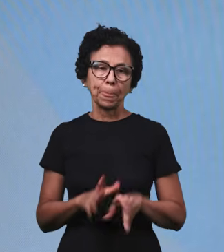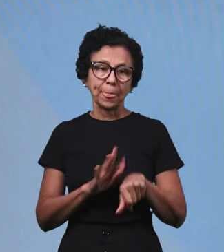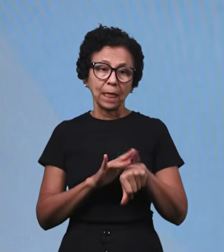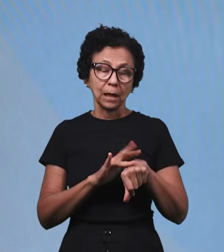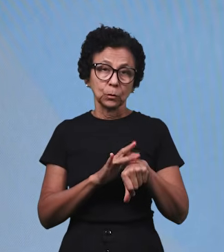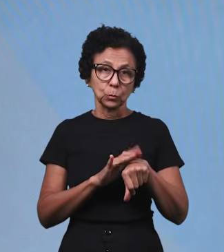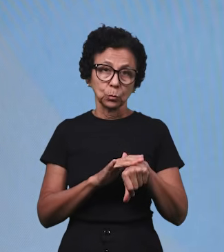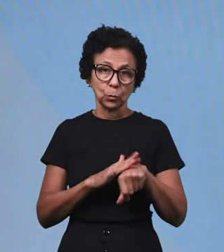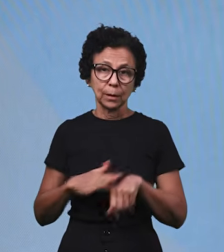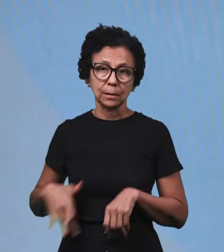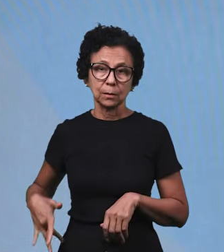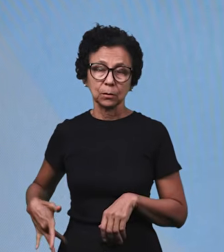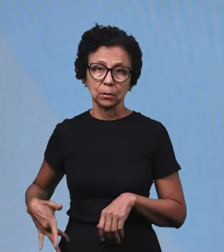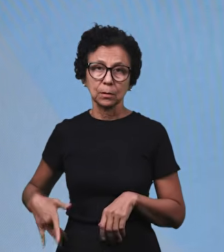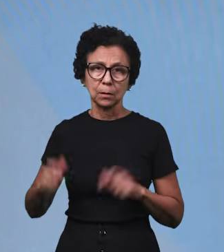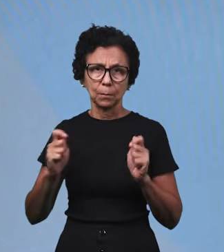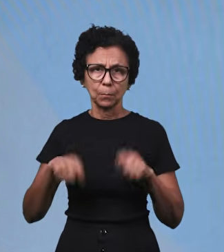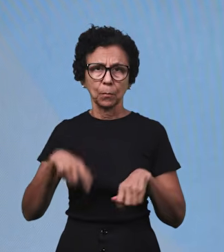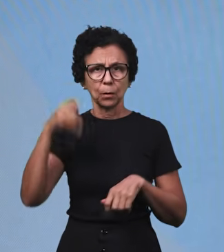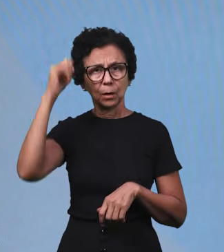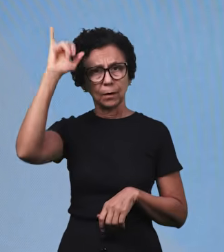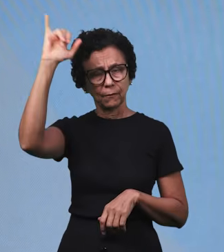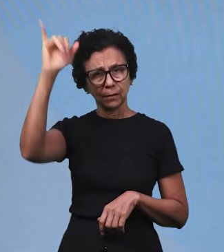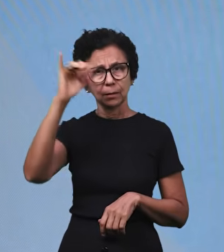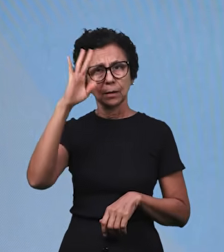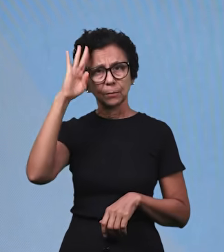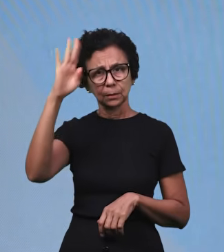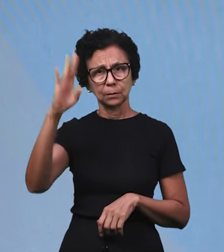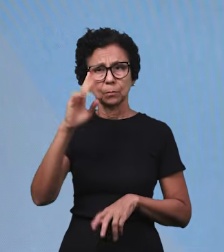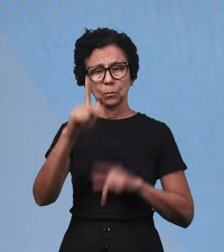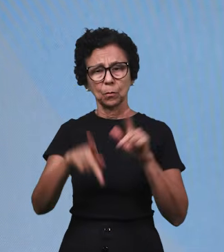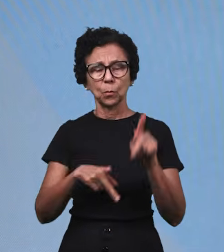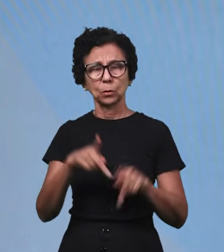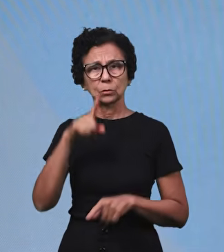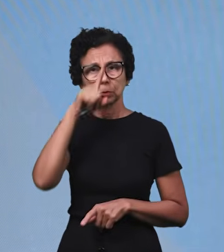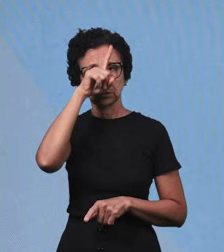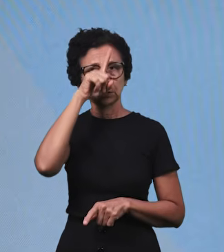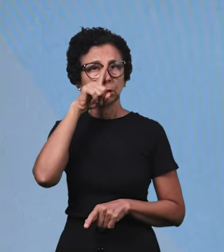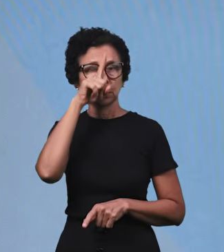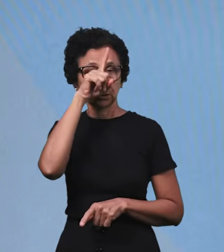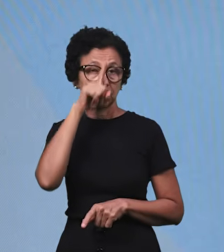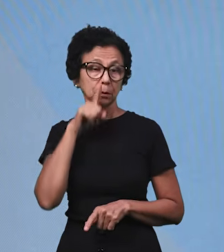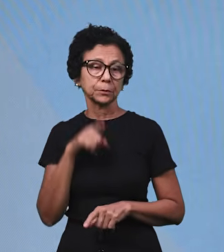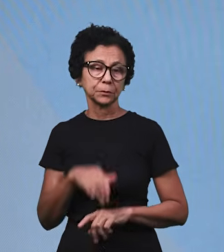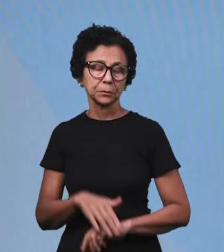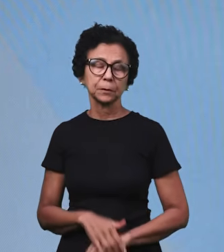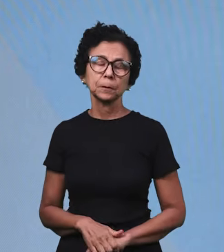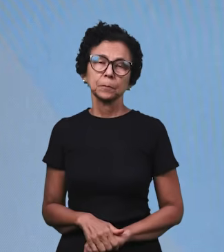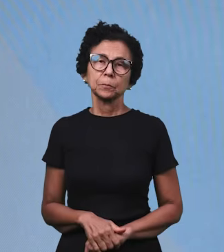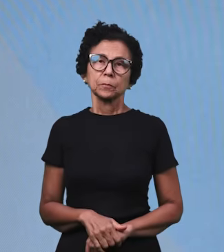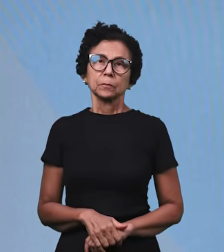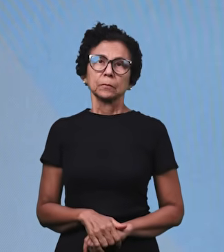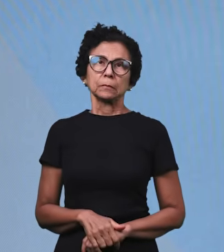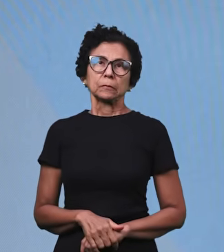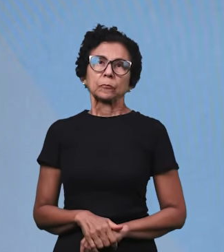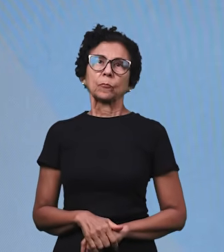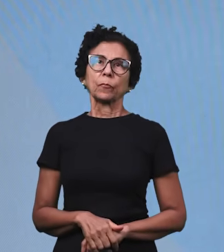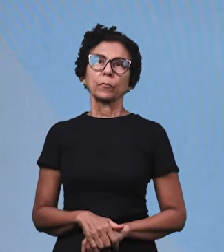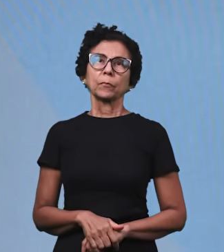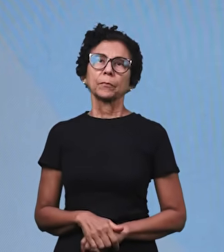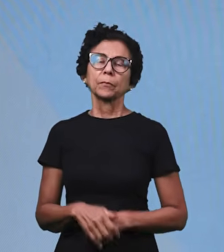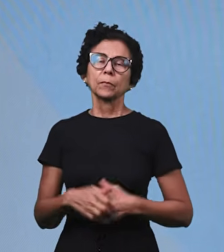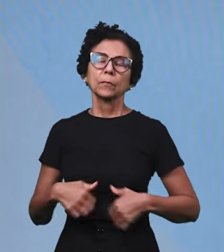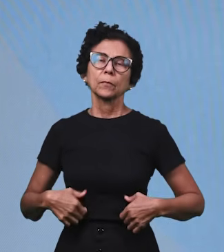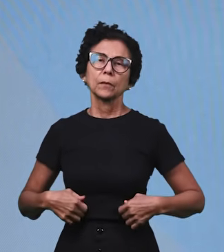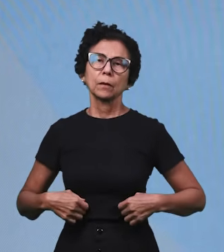renal crônica é uma doença que pode ser prevenida, principalmente nas populações de risco, né? Então a gente